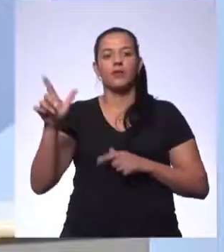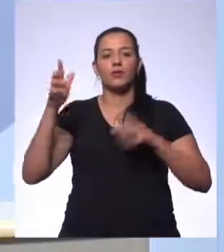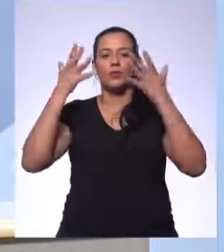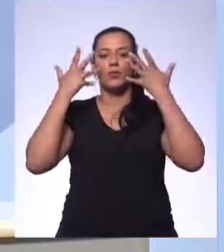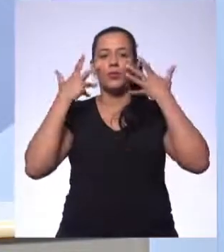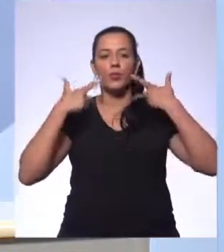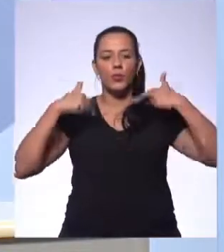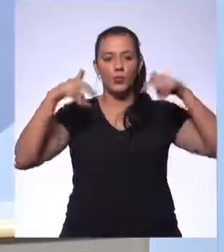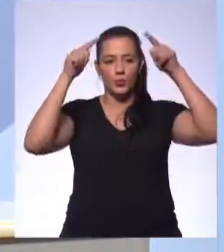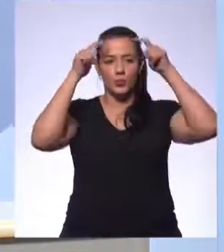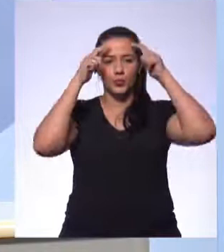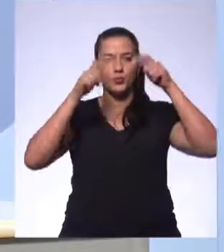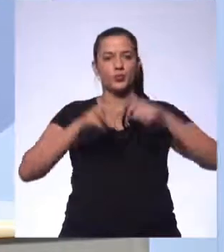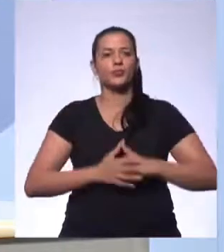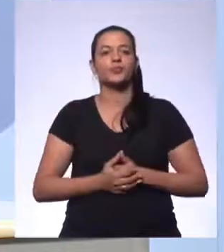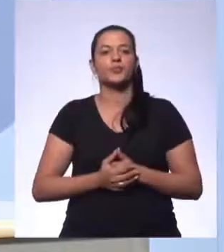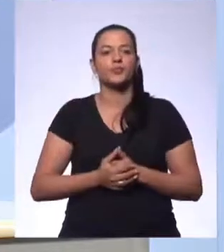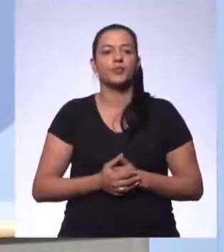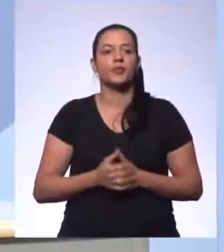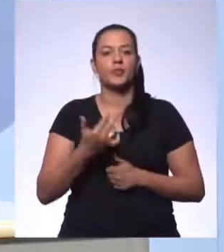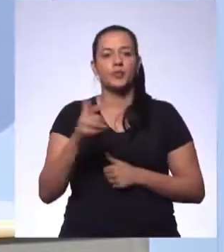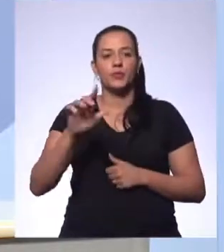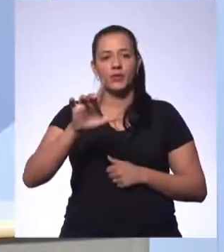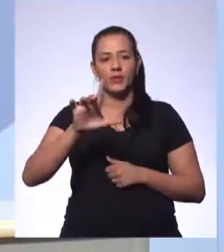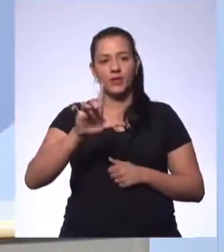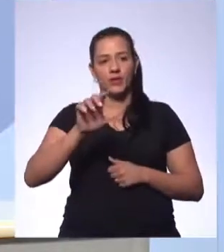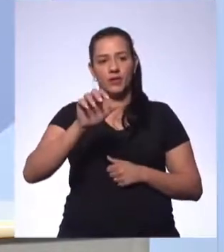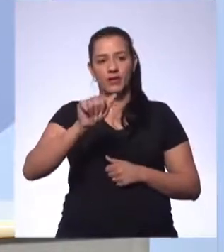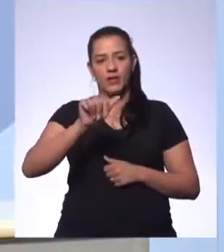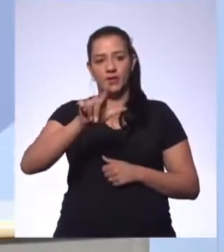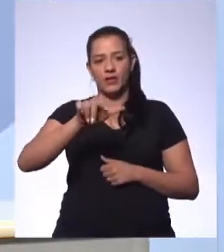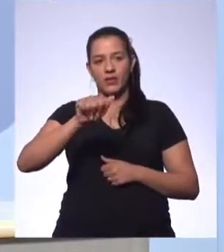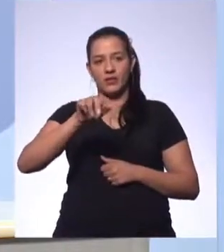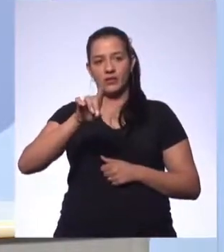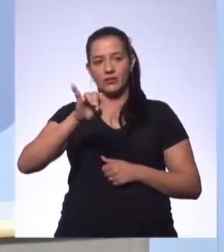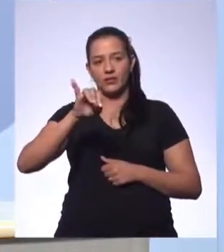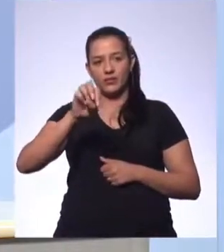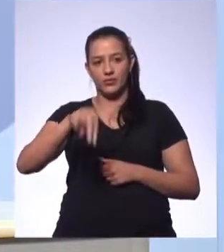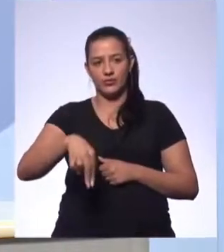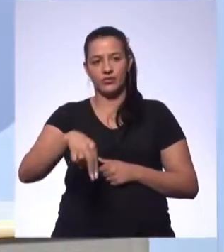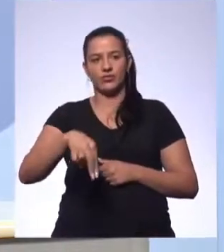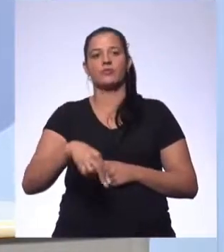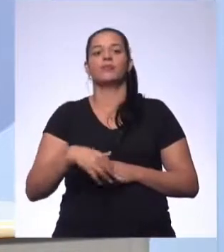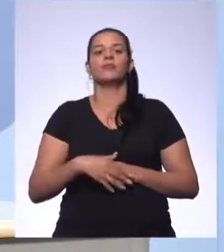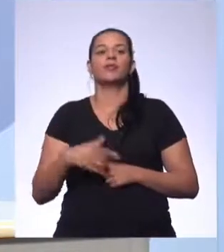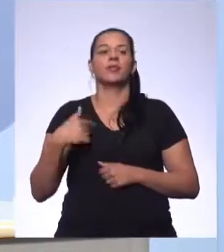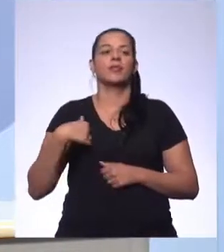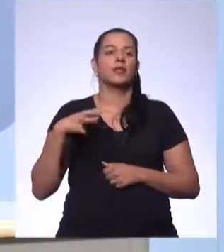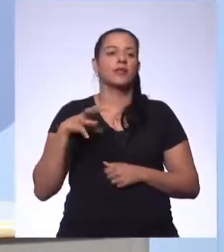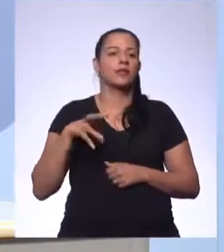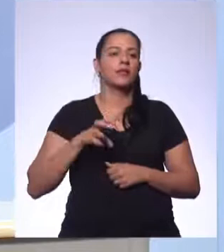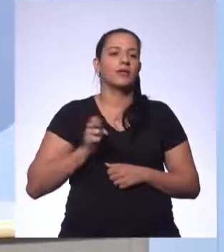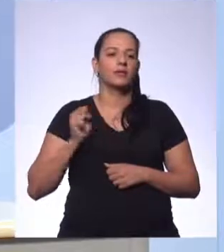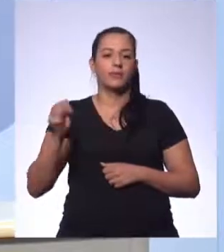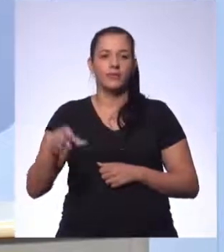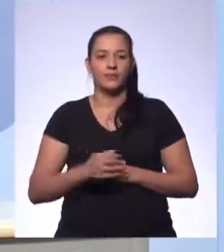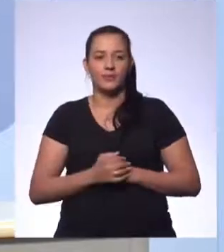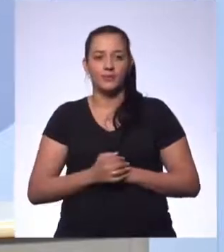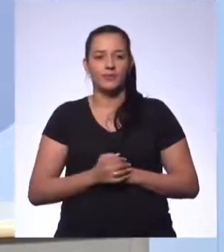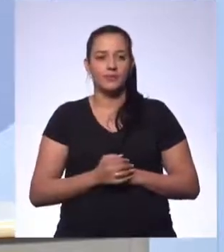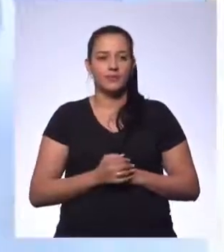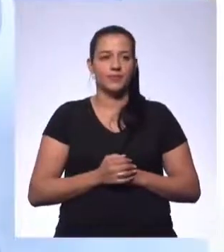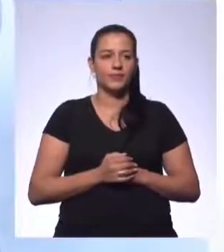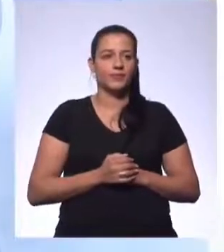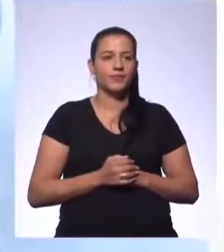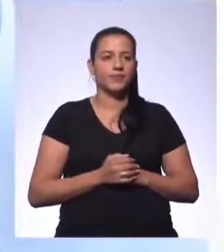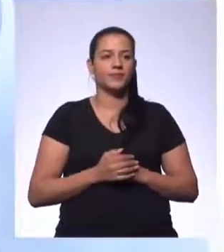E o Marcos colocou Aladdin. Ah, Marcos, eu já assisti 5 vezes esse Aladdin, porque eu amo, amo, amo. Olha só,